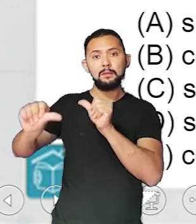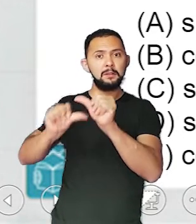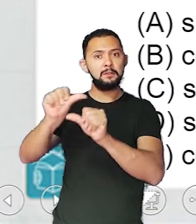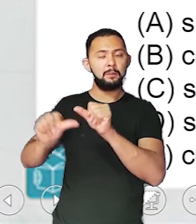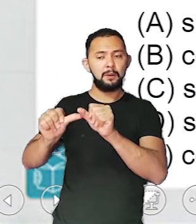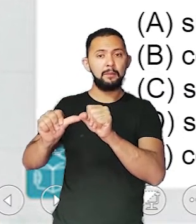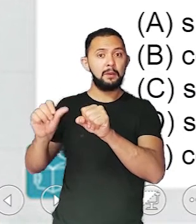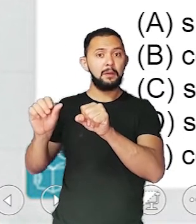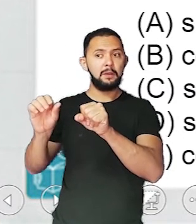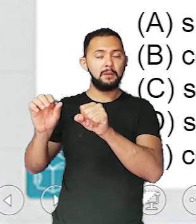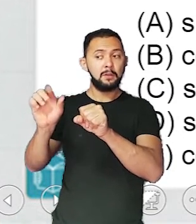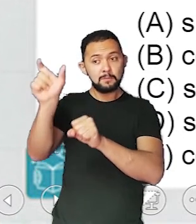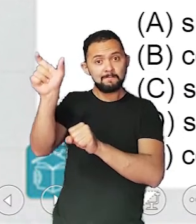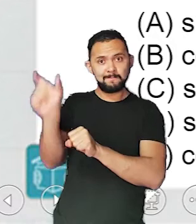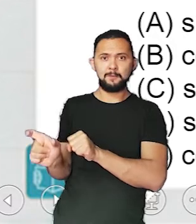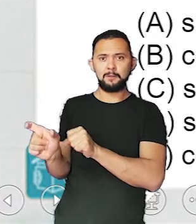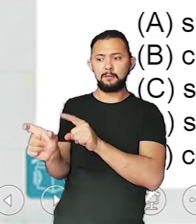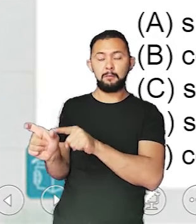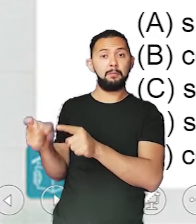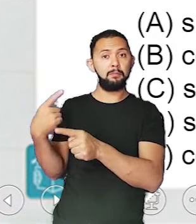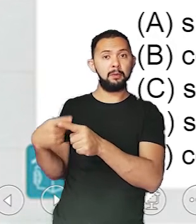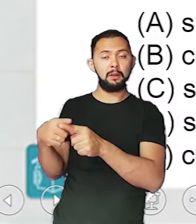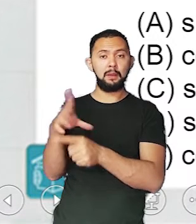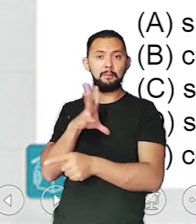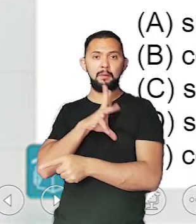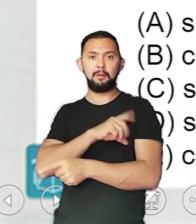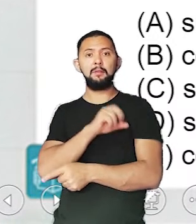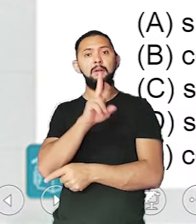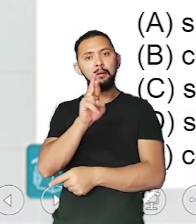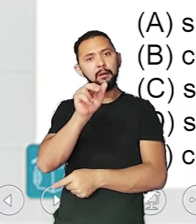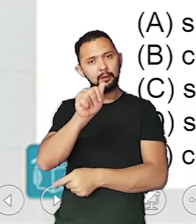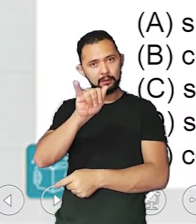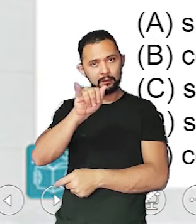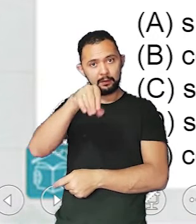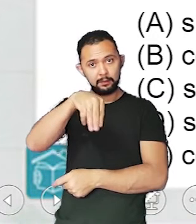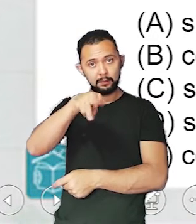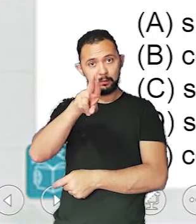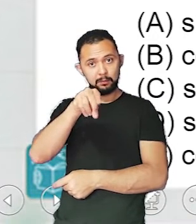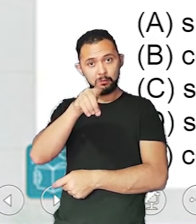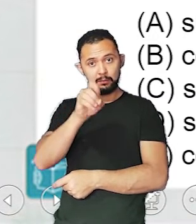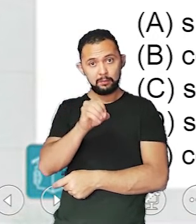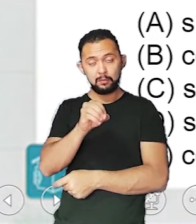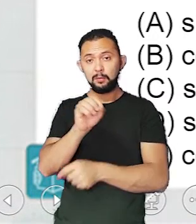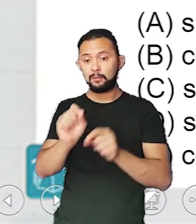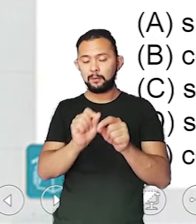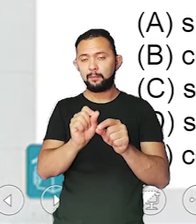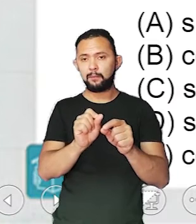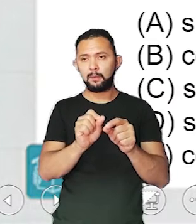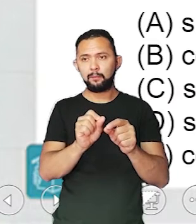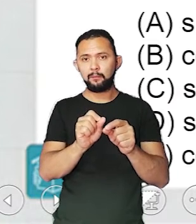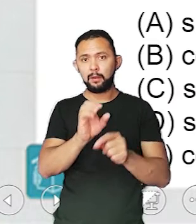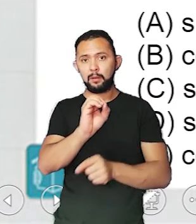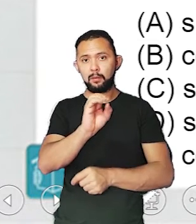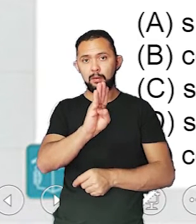sujeito, certo? Amava Raimundo, então nós temos o verbo amava e Raimundo sendo aí o objeto. E assim vai